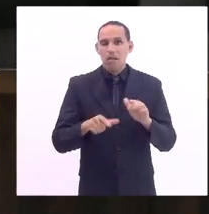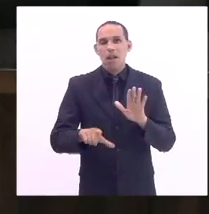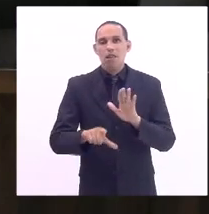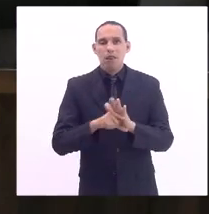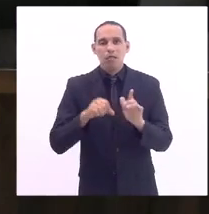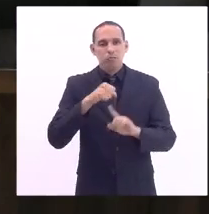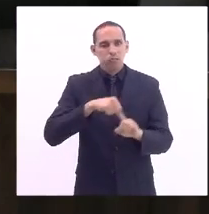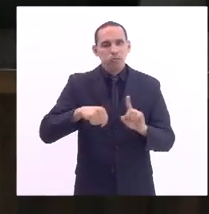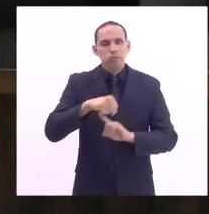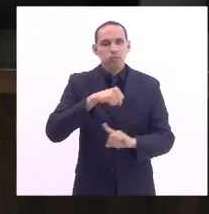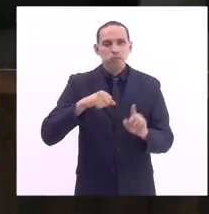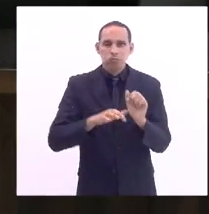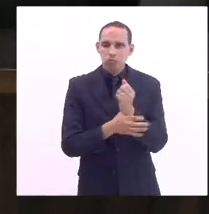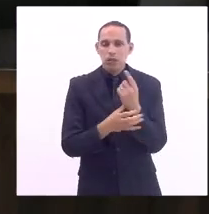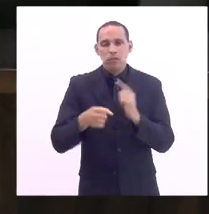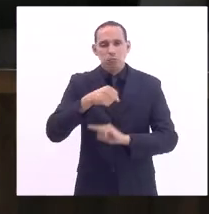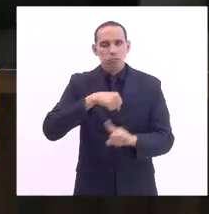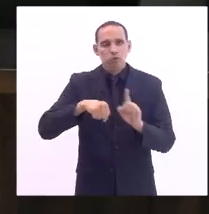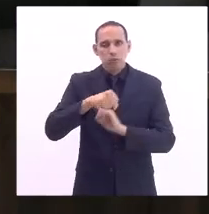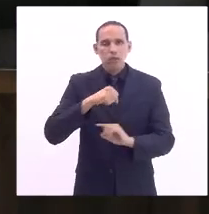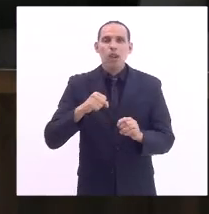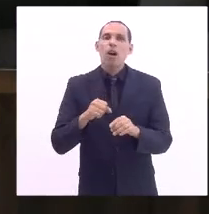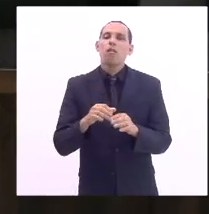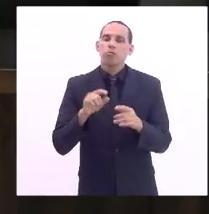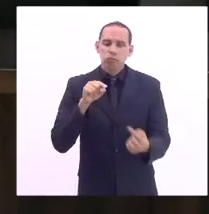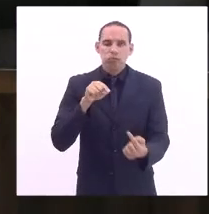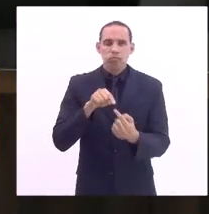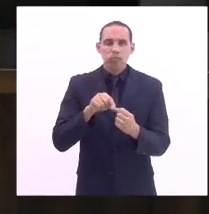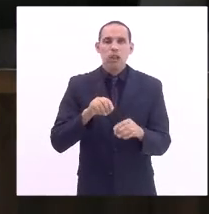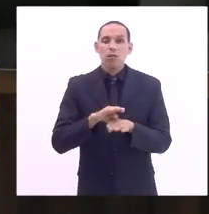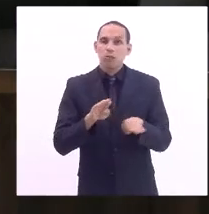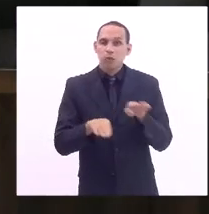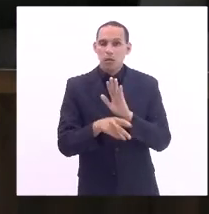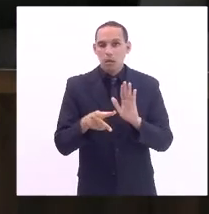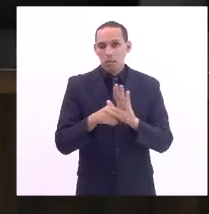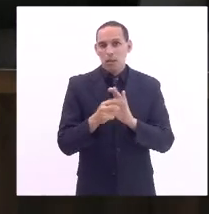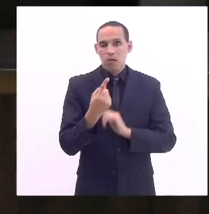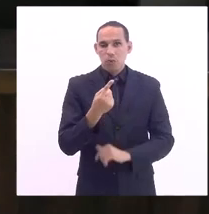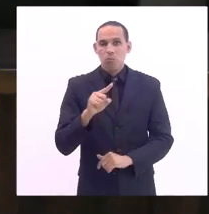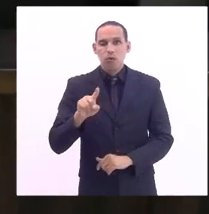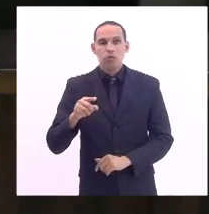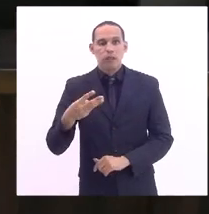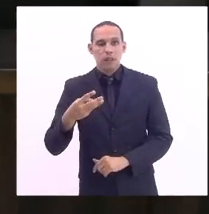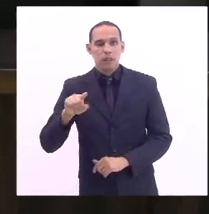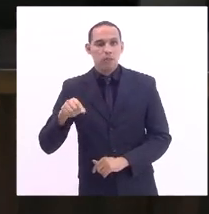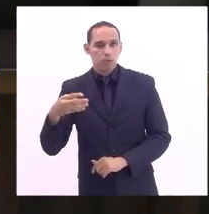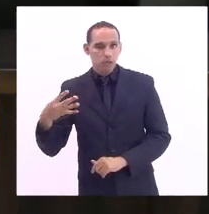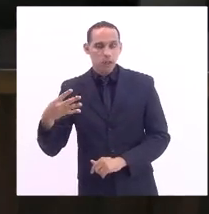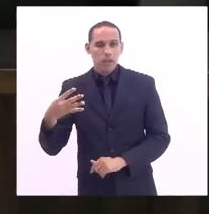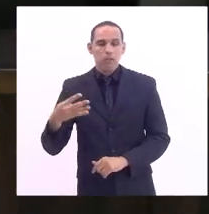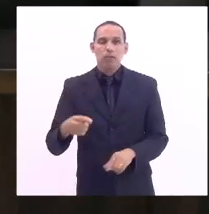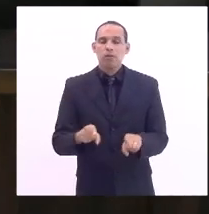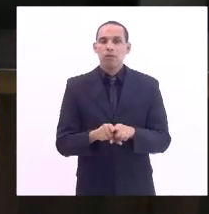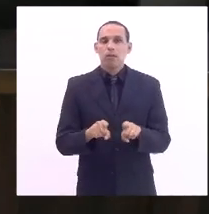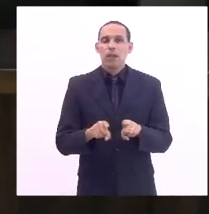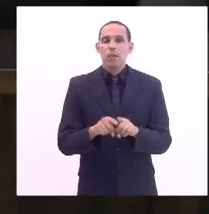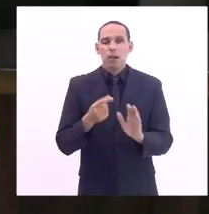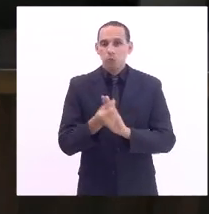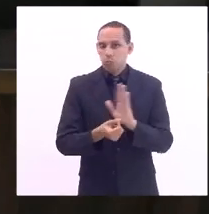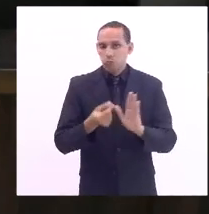Seguridade Social, favorável com a subemenda às emendas número 1, 2, 3 e 4 da Comissão de Educação. E de Orçamento,